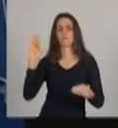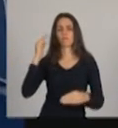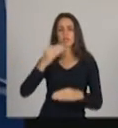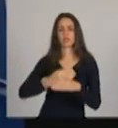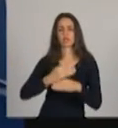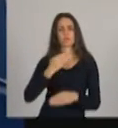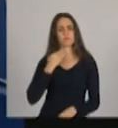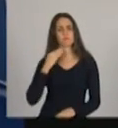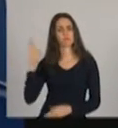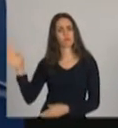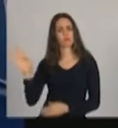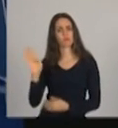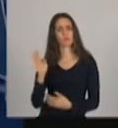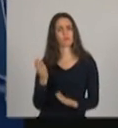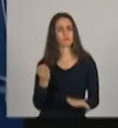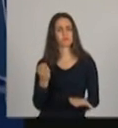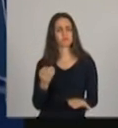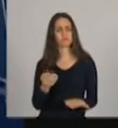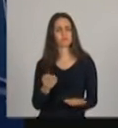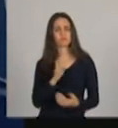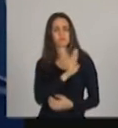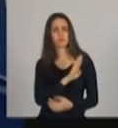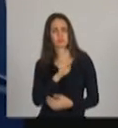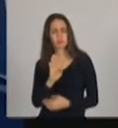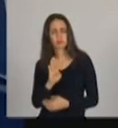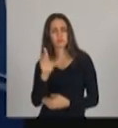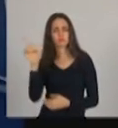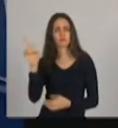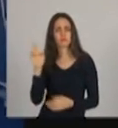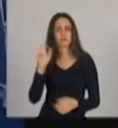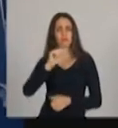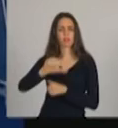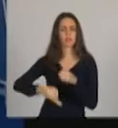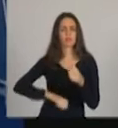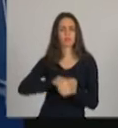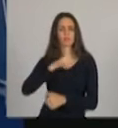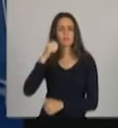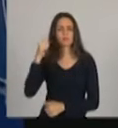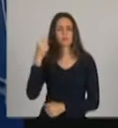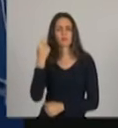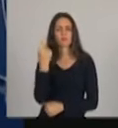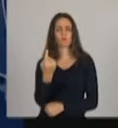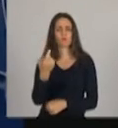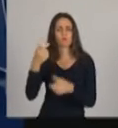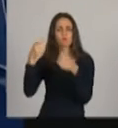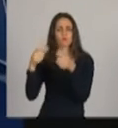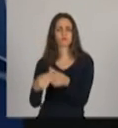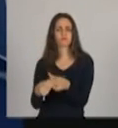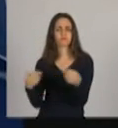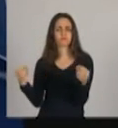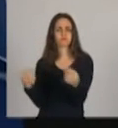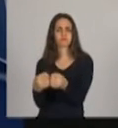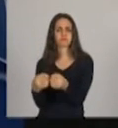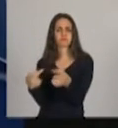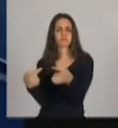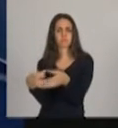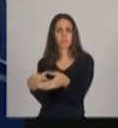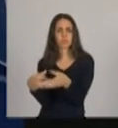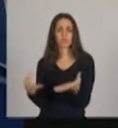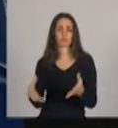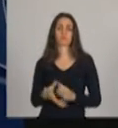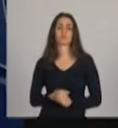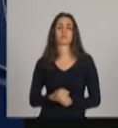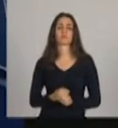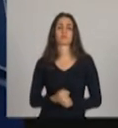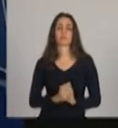Banco da agência, transformando em posto, apenas um posto. Nesse sentido,